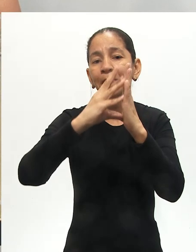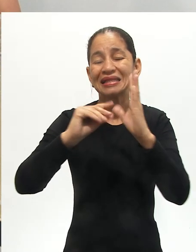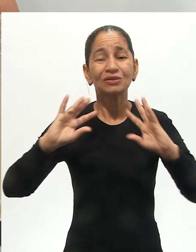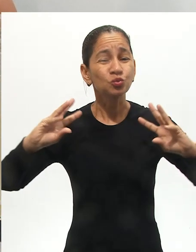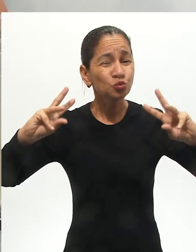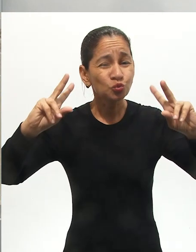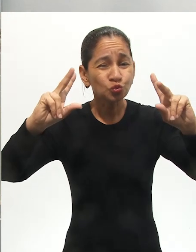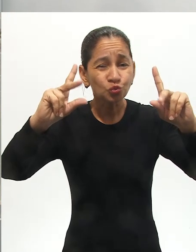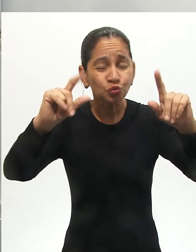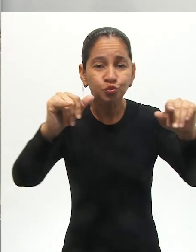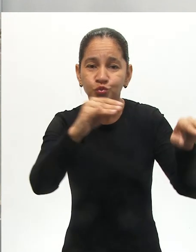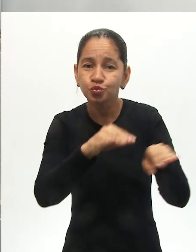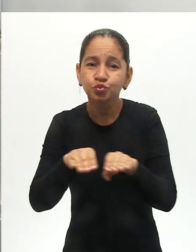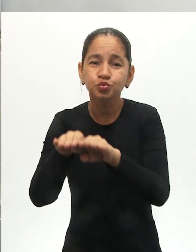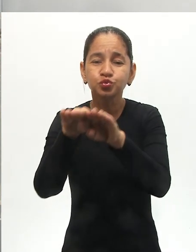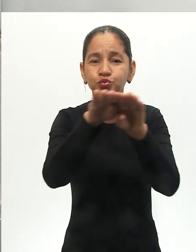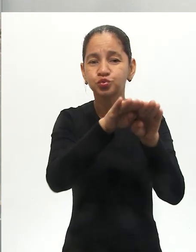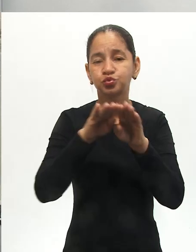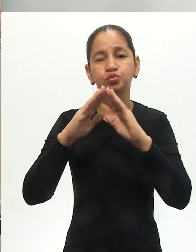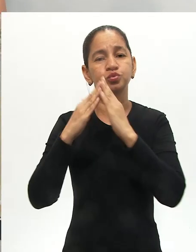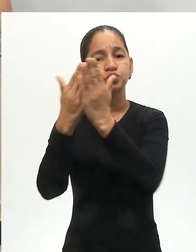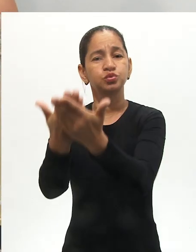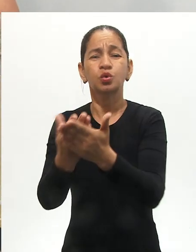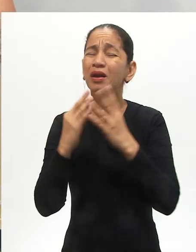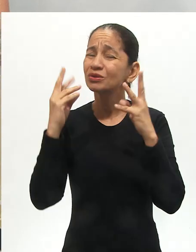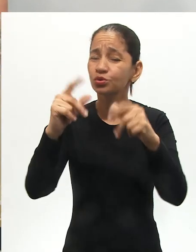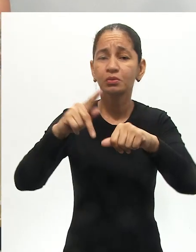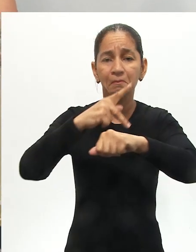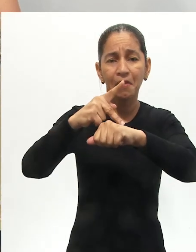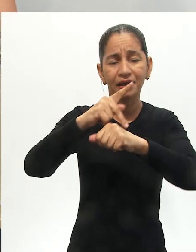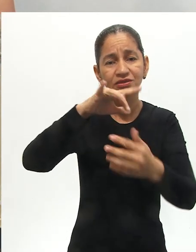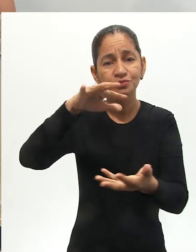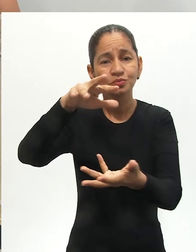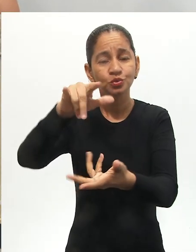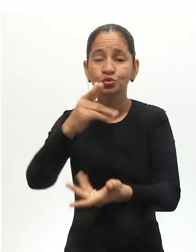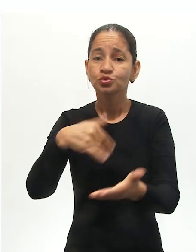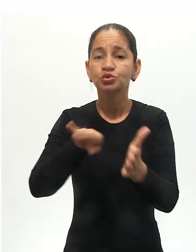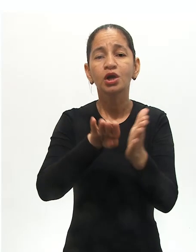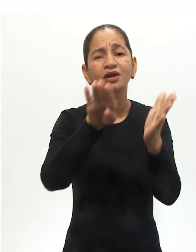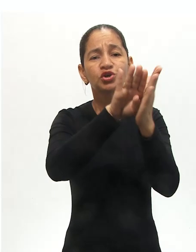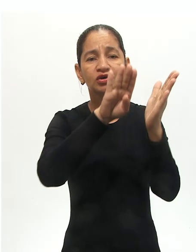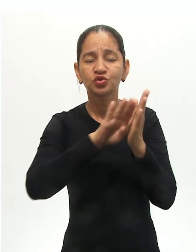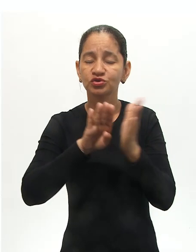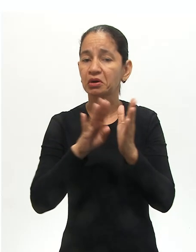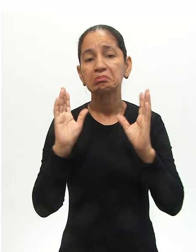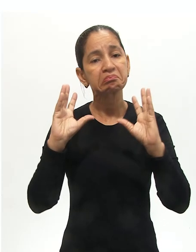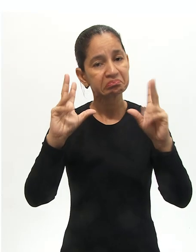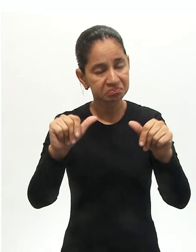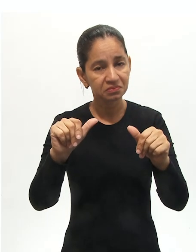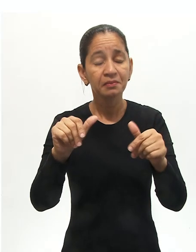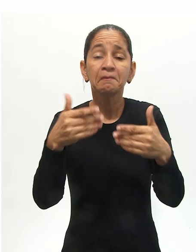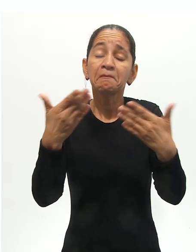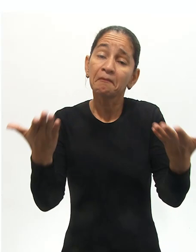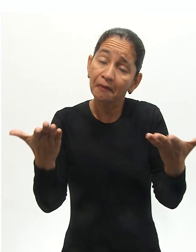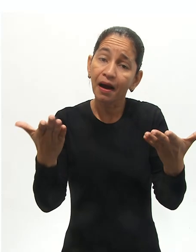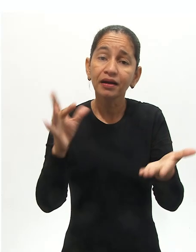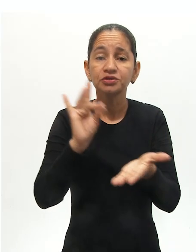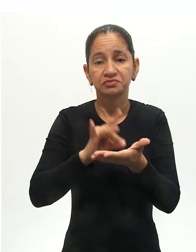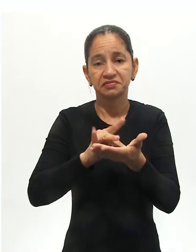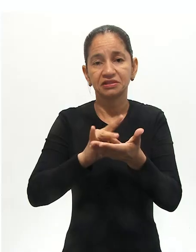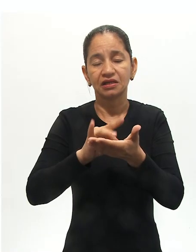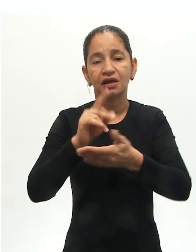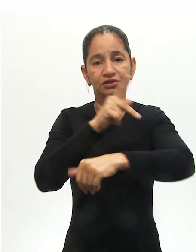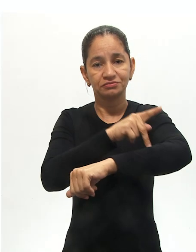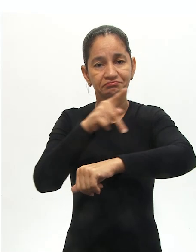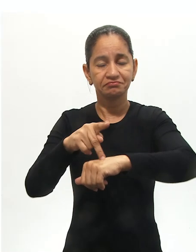as atividades escolares em todos os países onde os jesuítas atuavam. A essência da